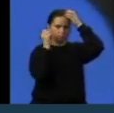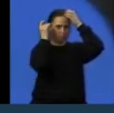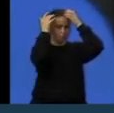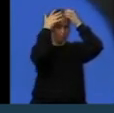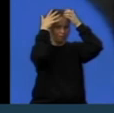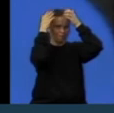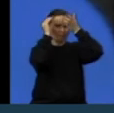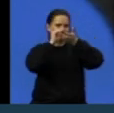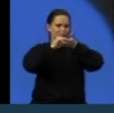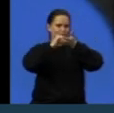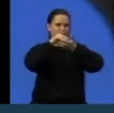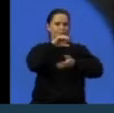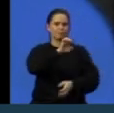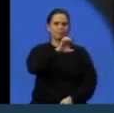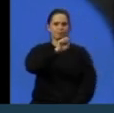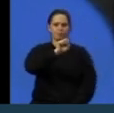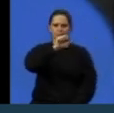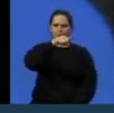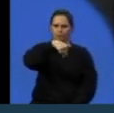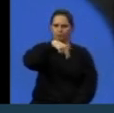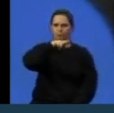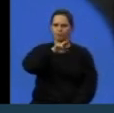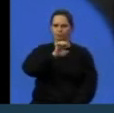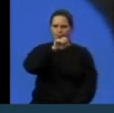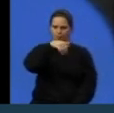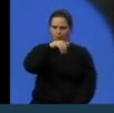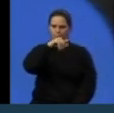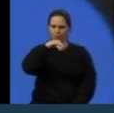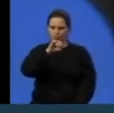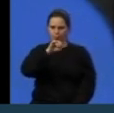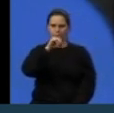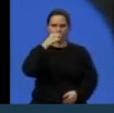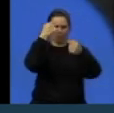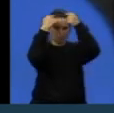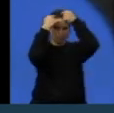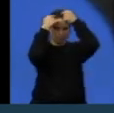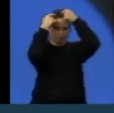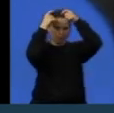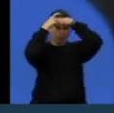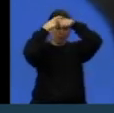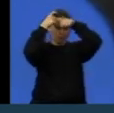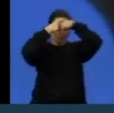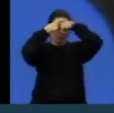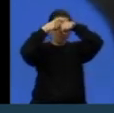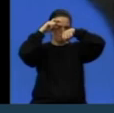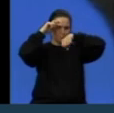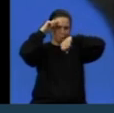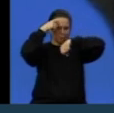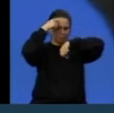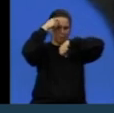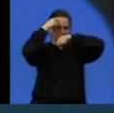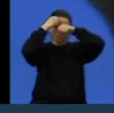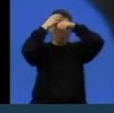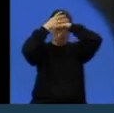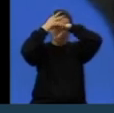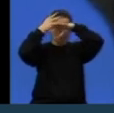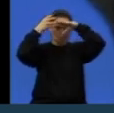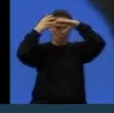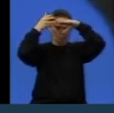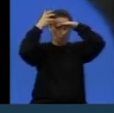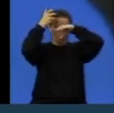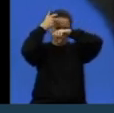nome isquêmico, porque é como se aquela região ela sofresse uma necrose. E também o tipo